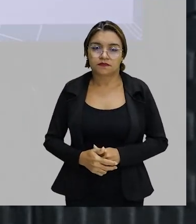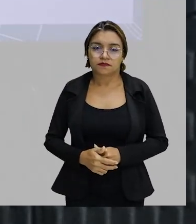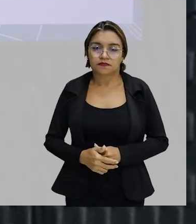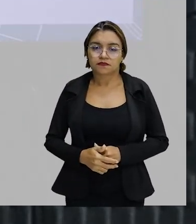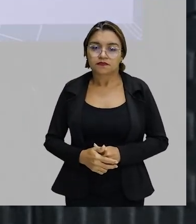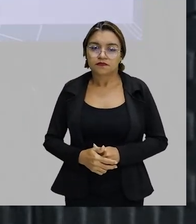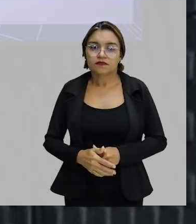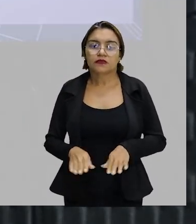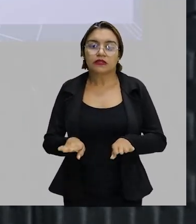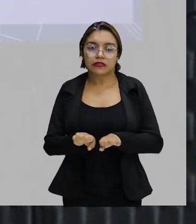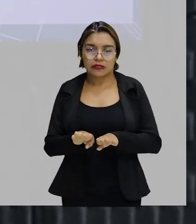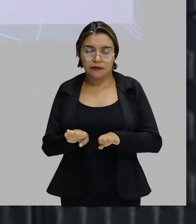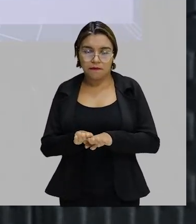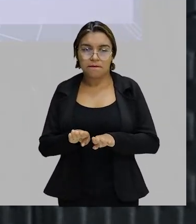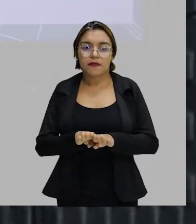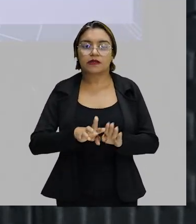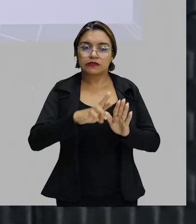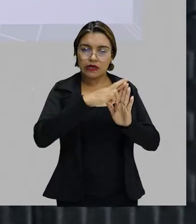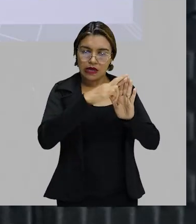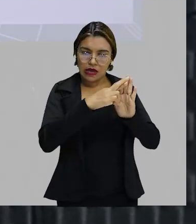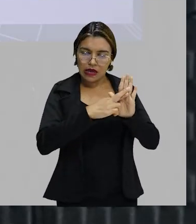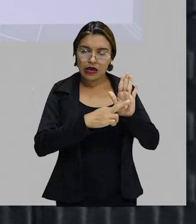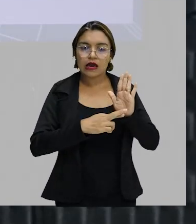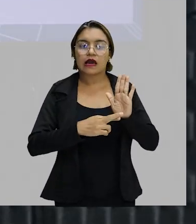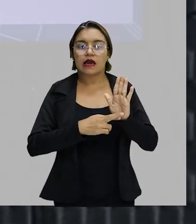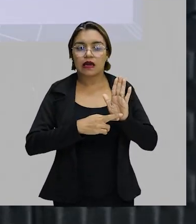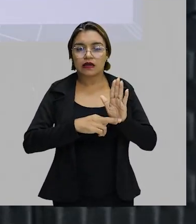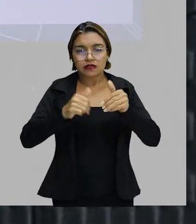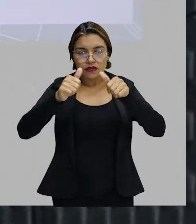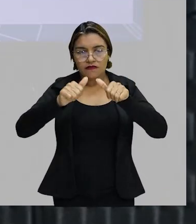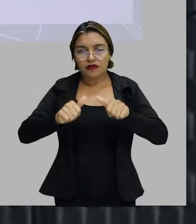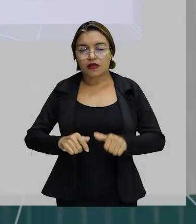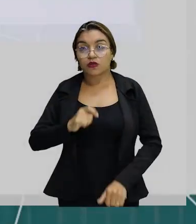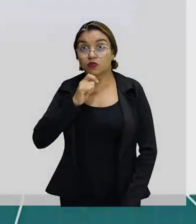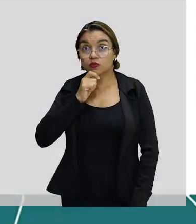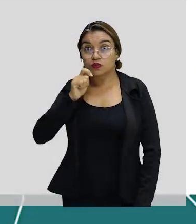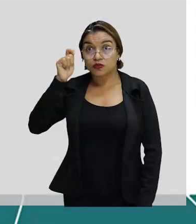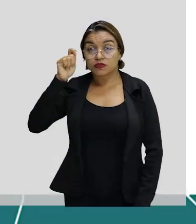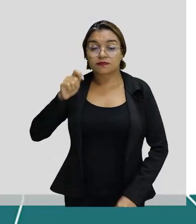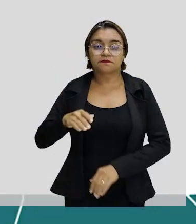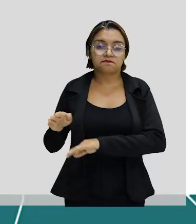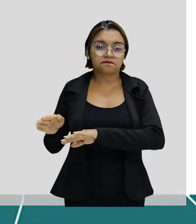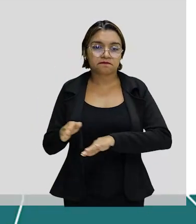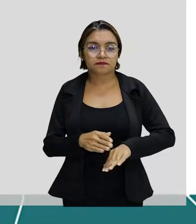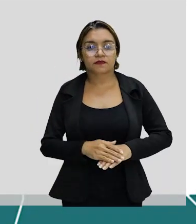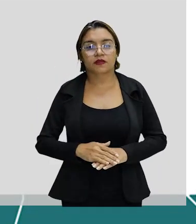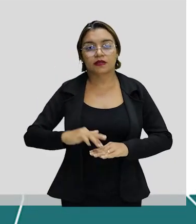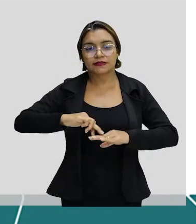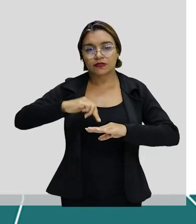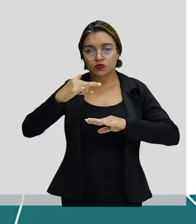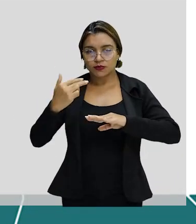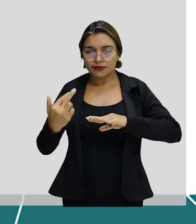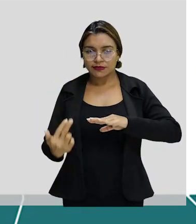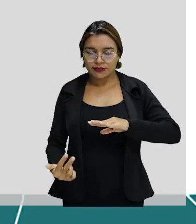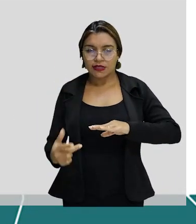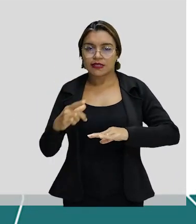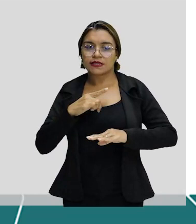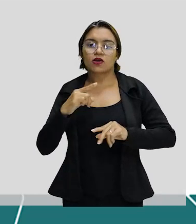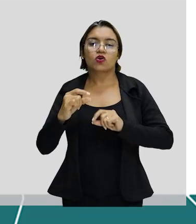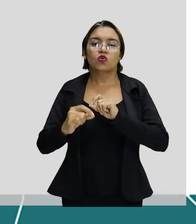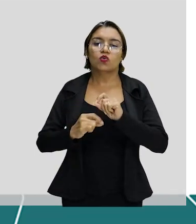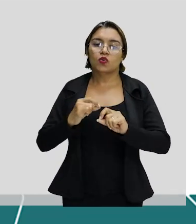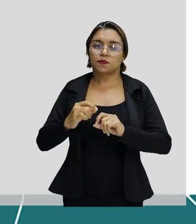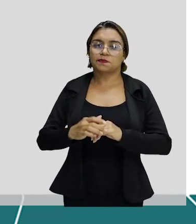esses são os critérios que são avaliados pelos juízes nos saltos sincronizados aqui aquele os